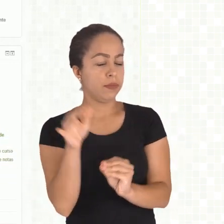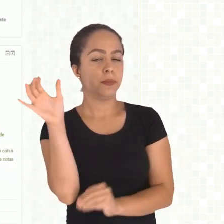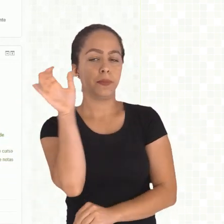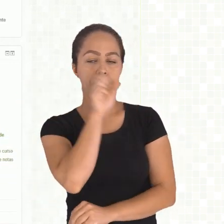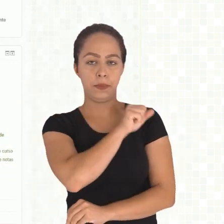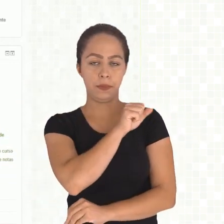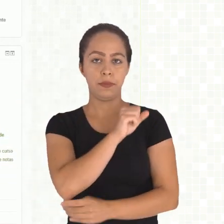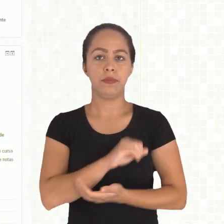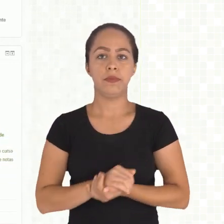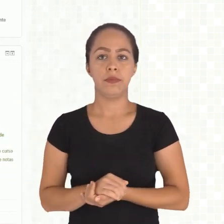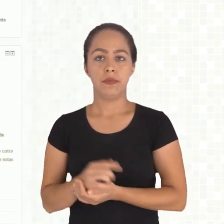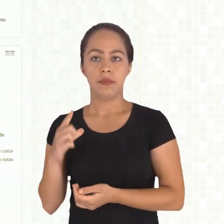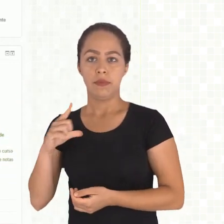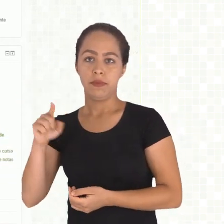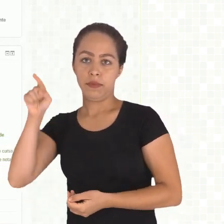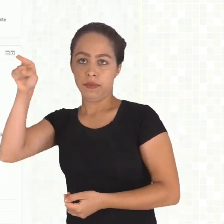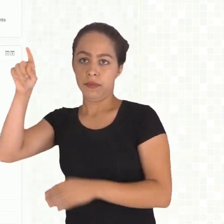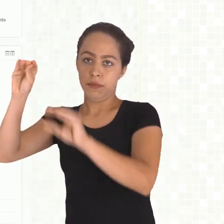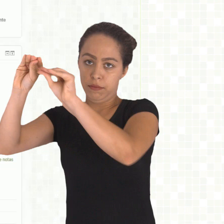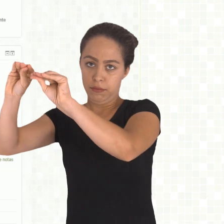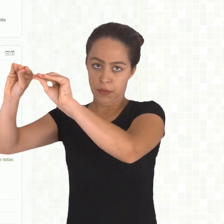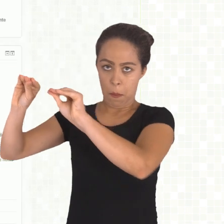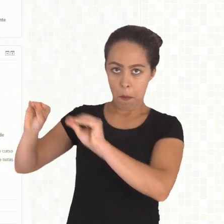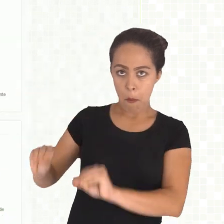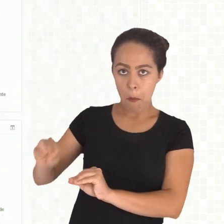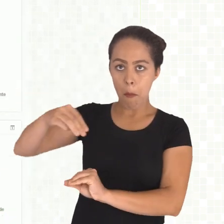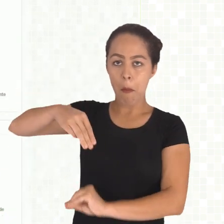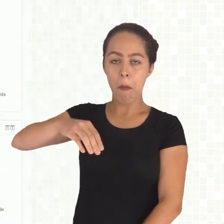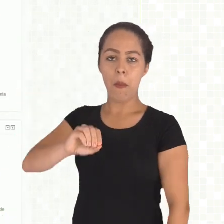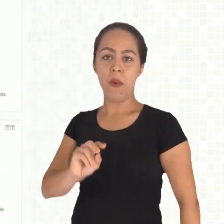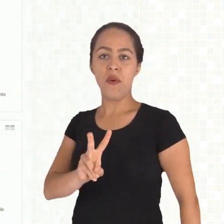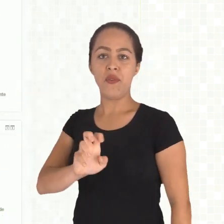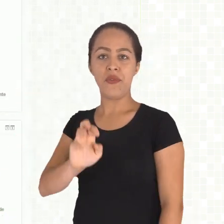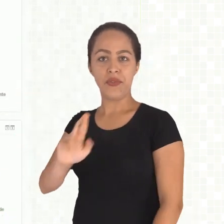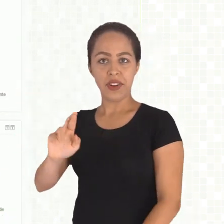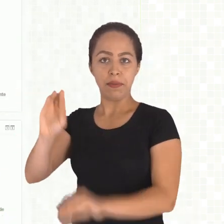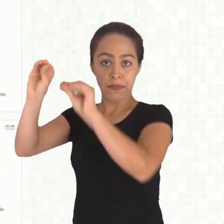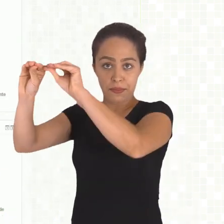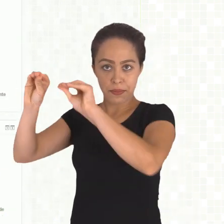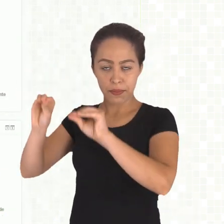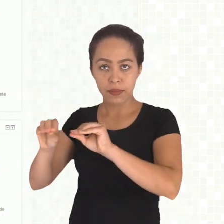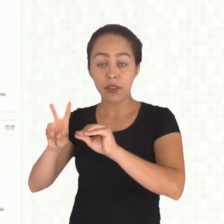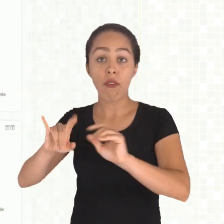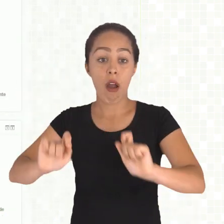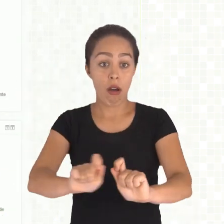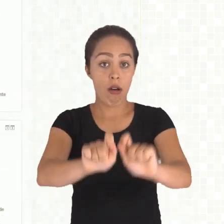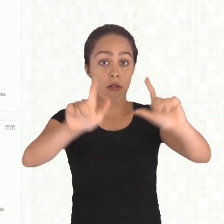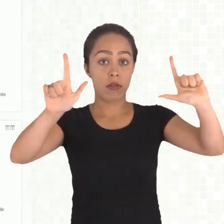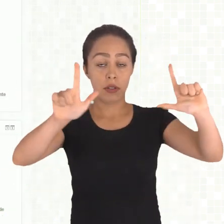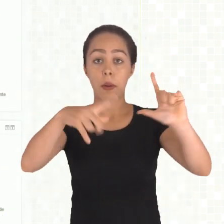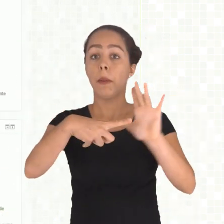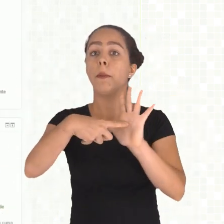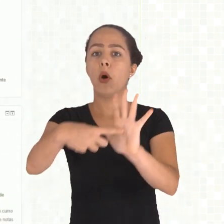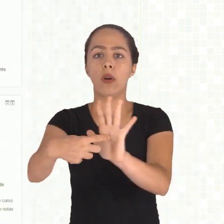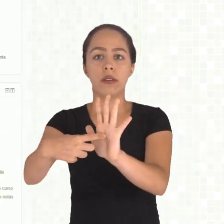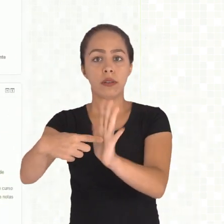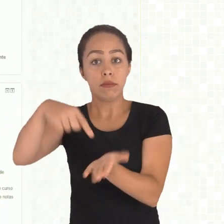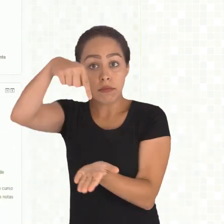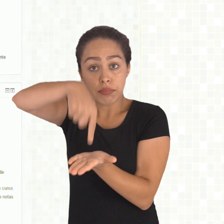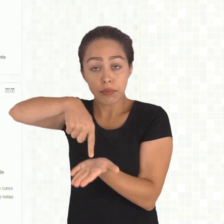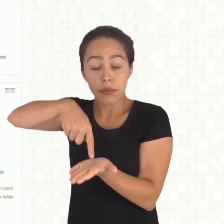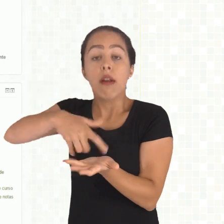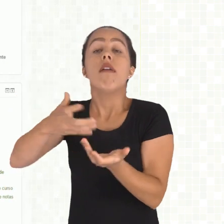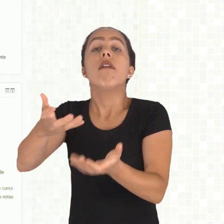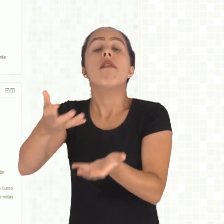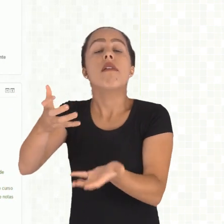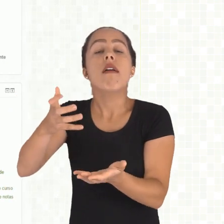ver. Só clicar aqui nesse botãozinho de mover, ó, ele vai, na hora que você clica em mover, ele vai abrir uma outra tela com uma